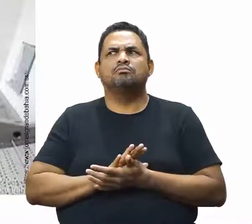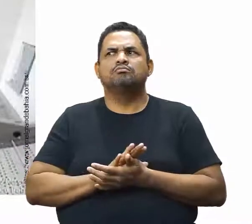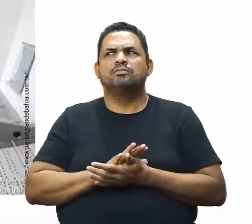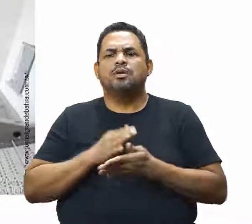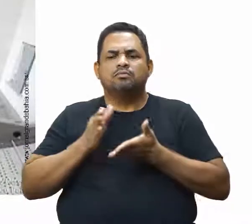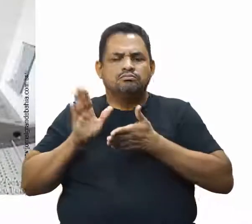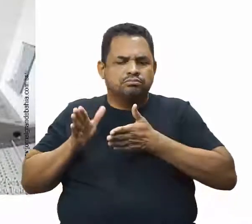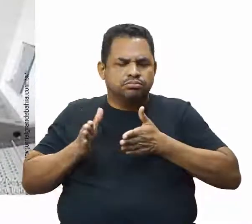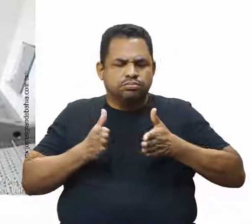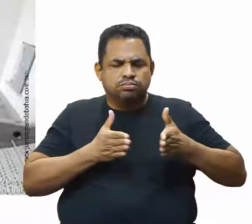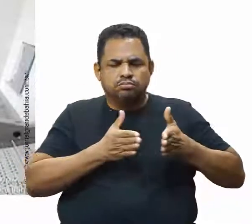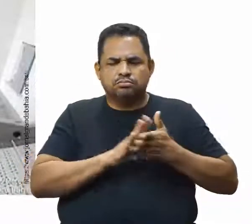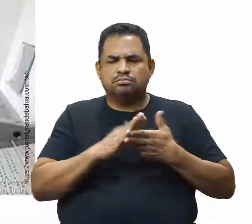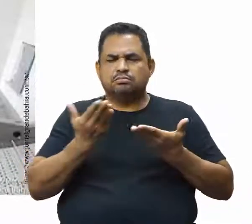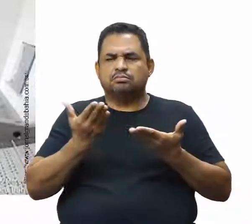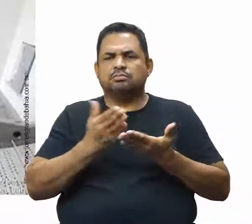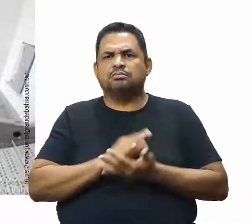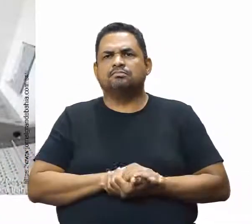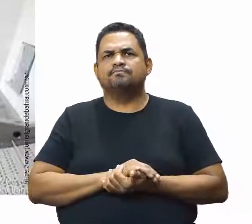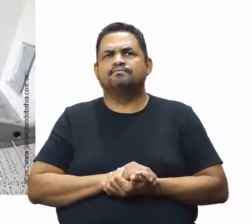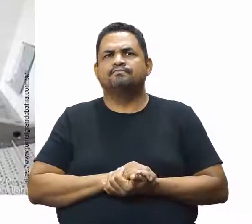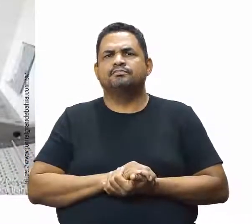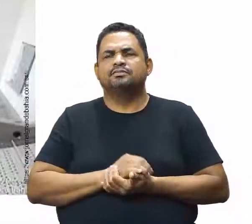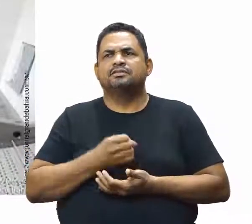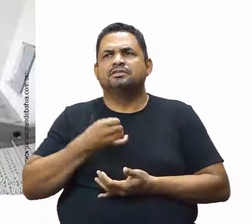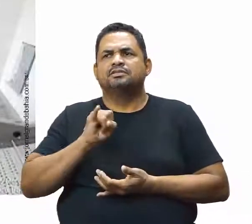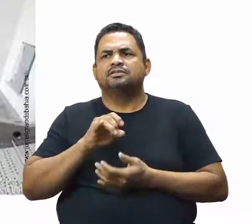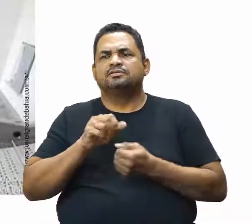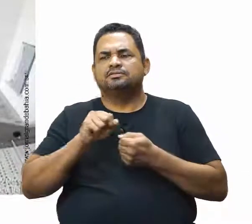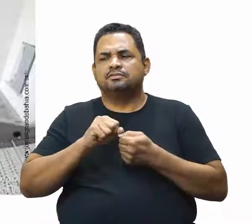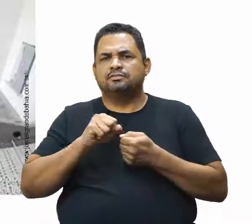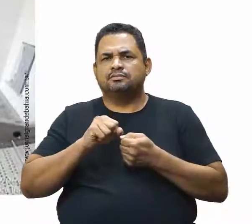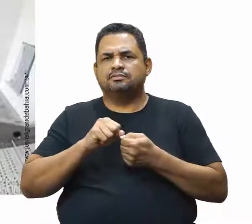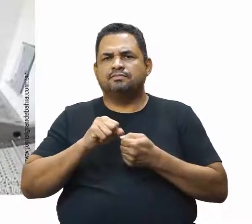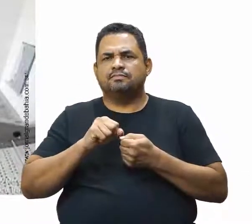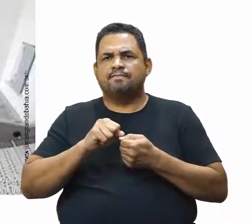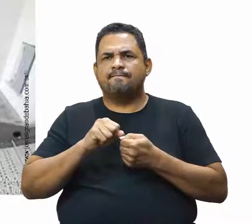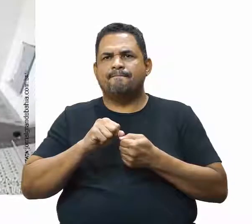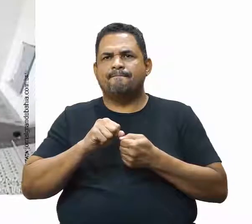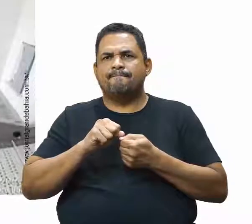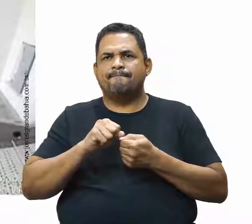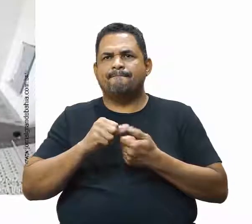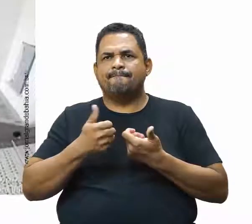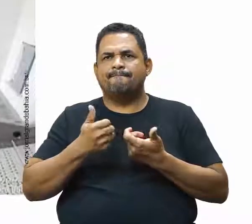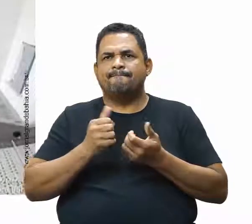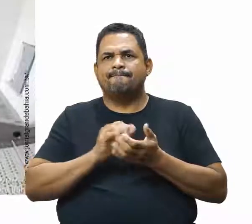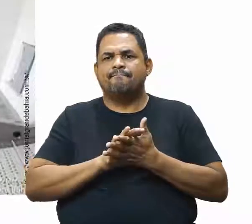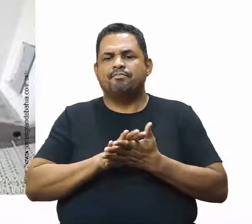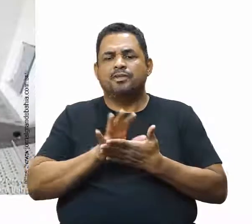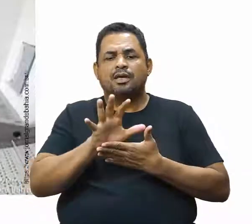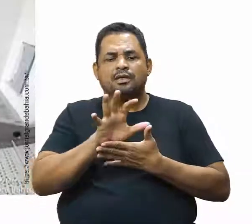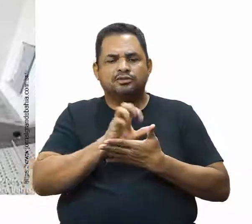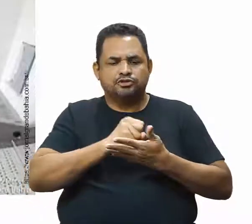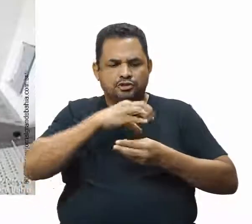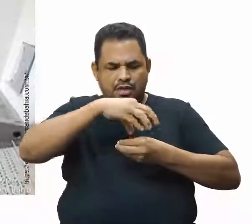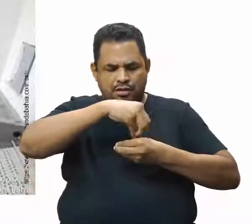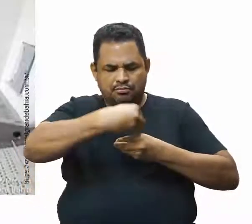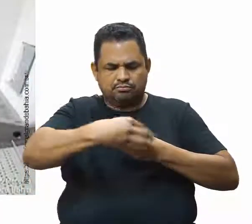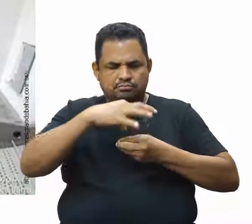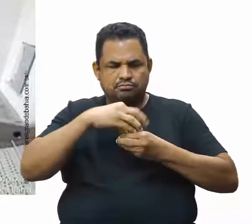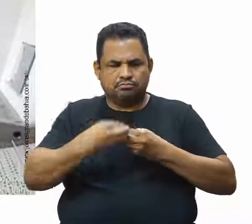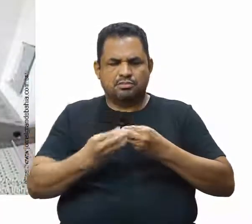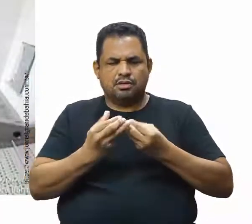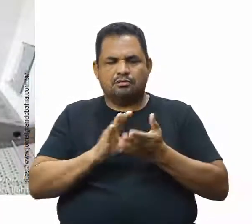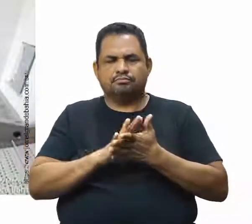dos beneficiamentos é se você for realizar a retirada da polpa. A